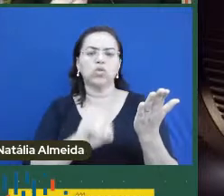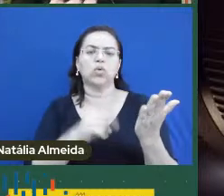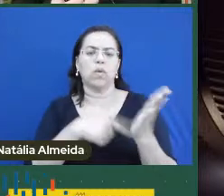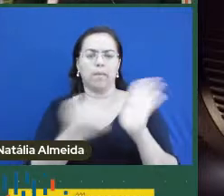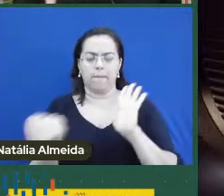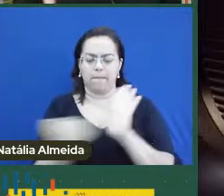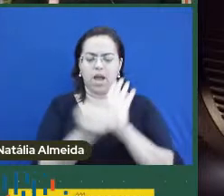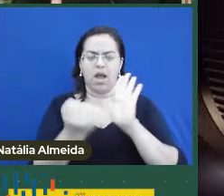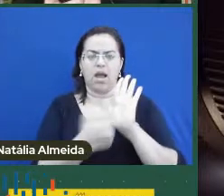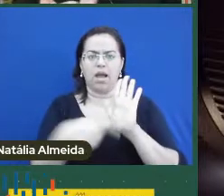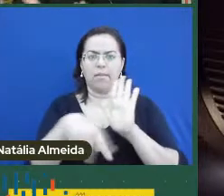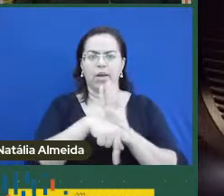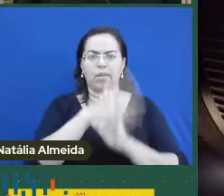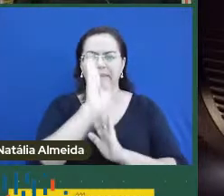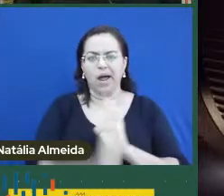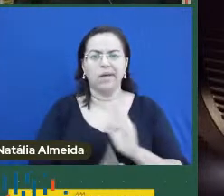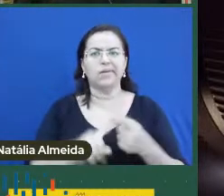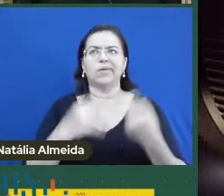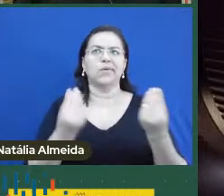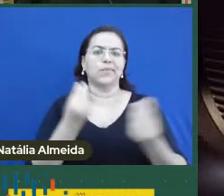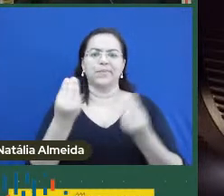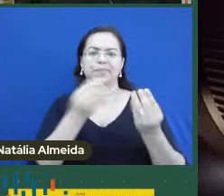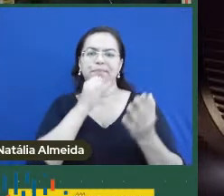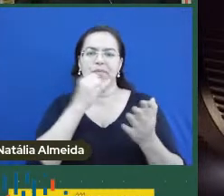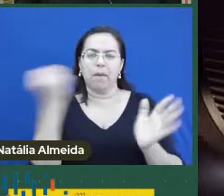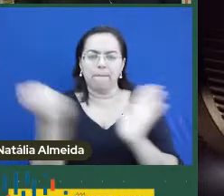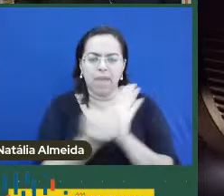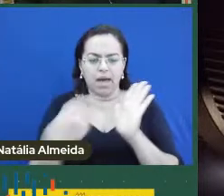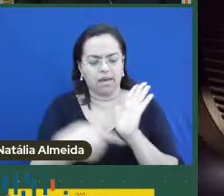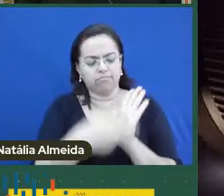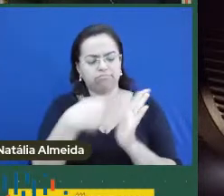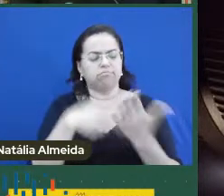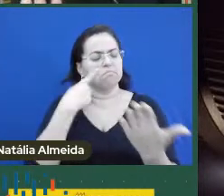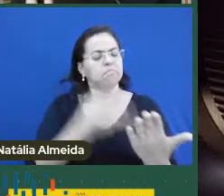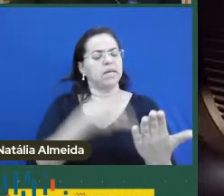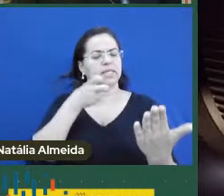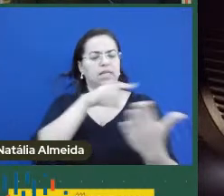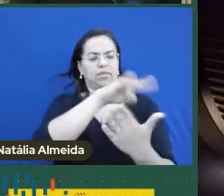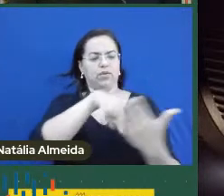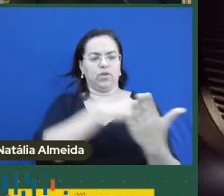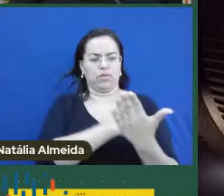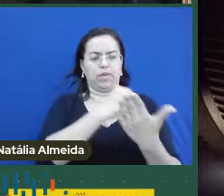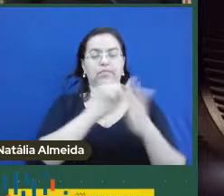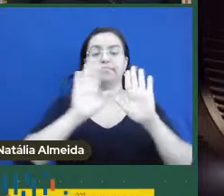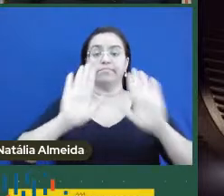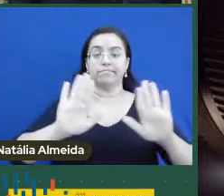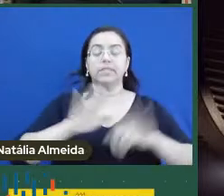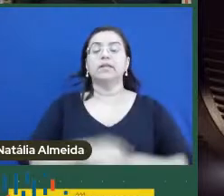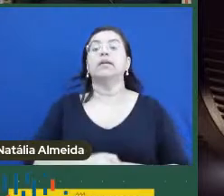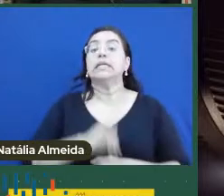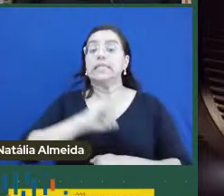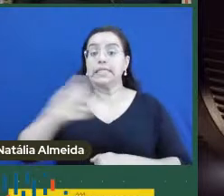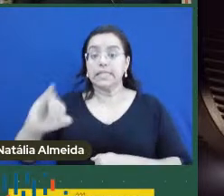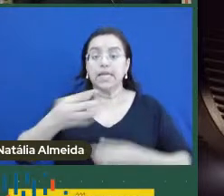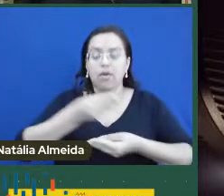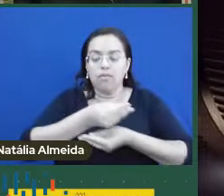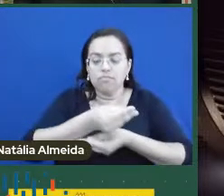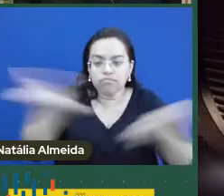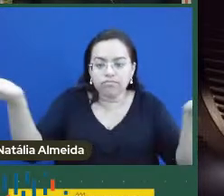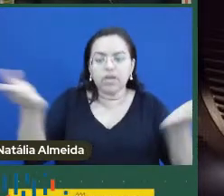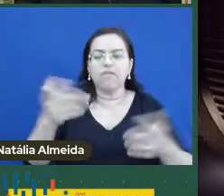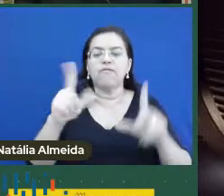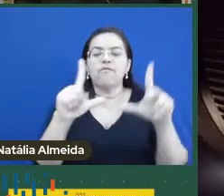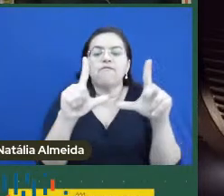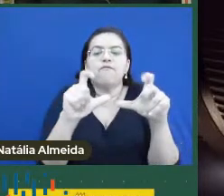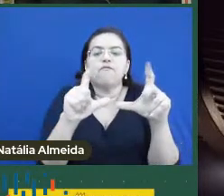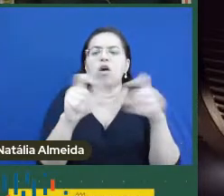d'água, eu percebo esse documento. Agora, se eu entregar para cada um de vocês uma foto qualquer,